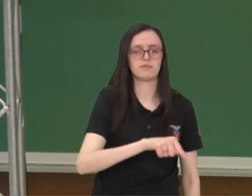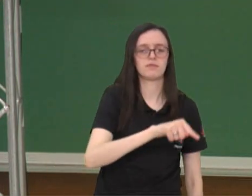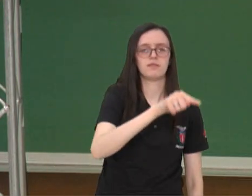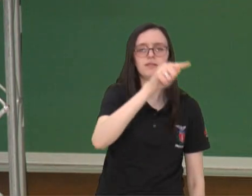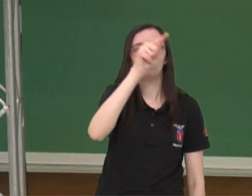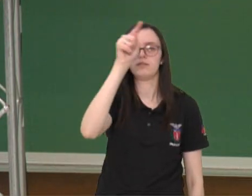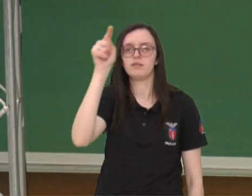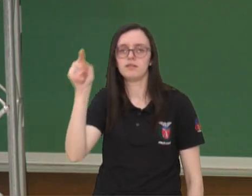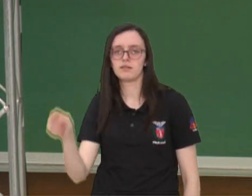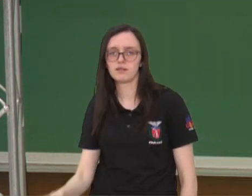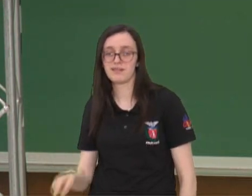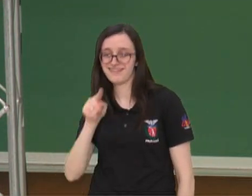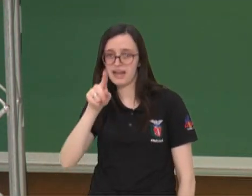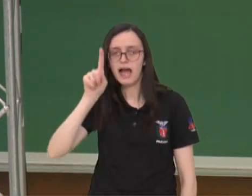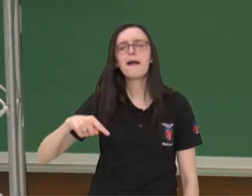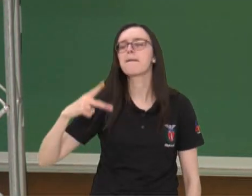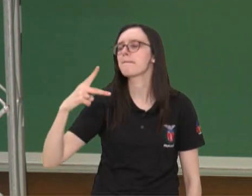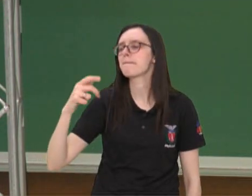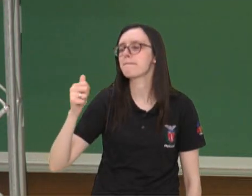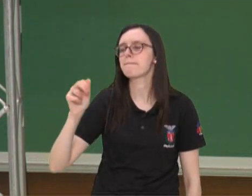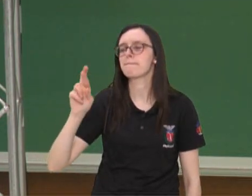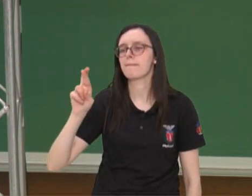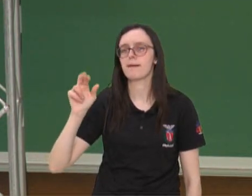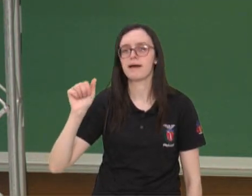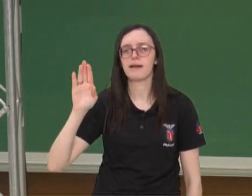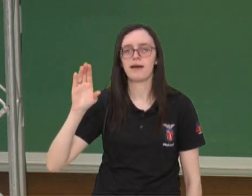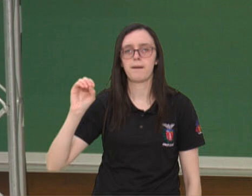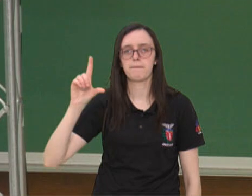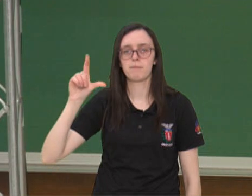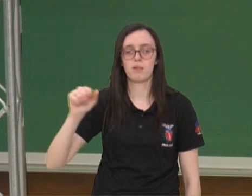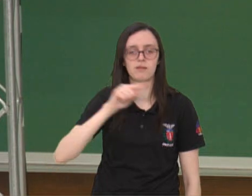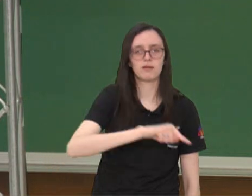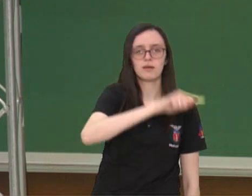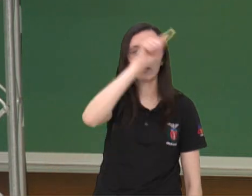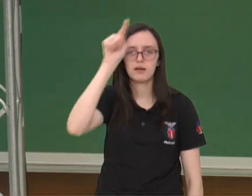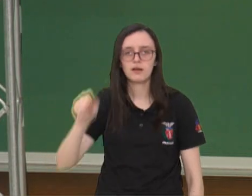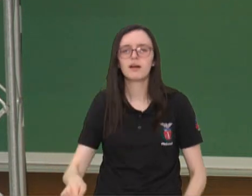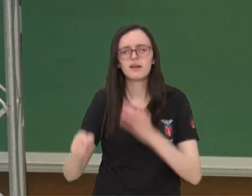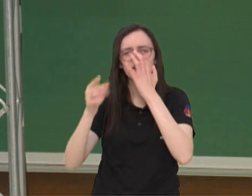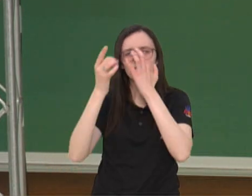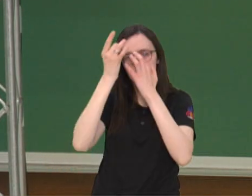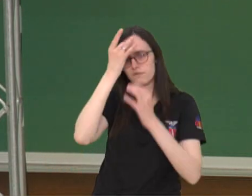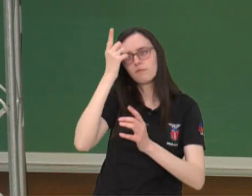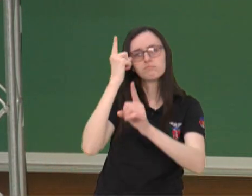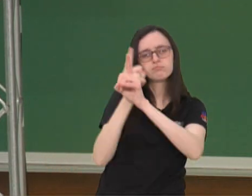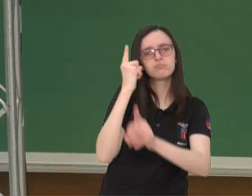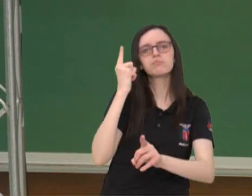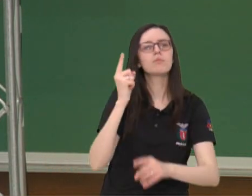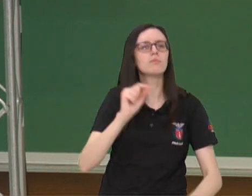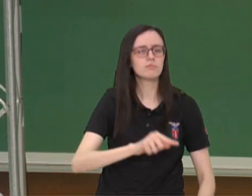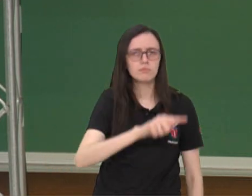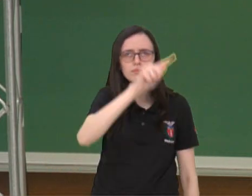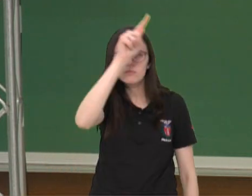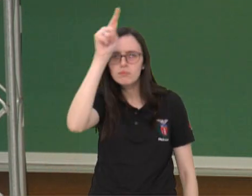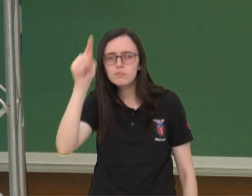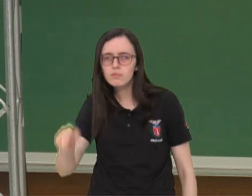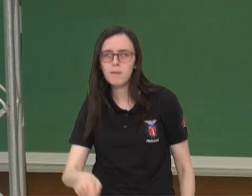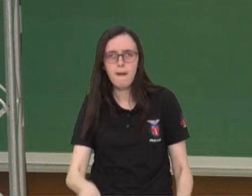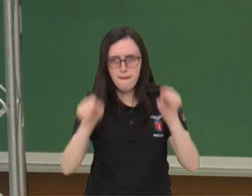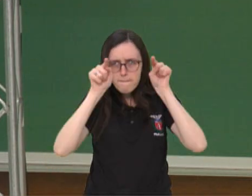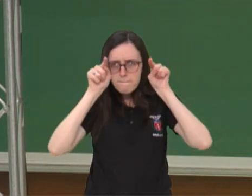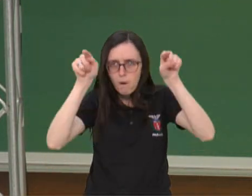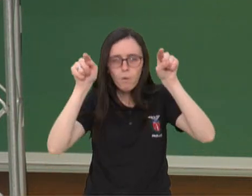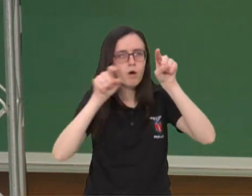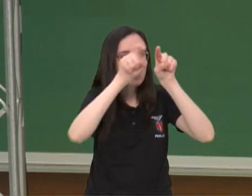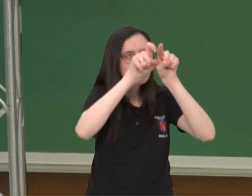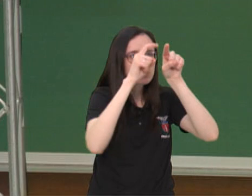esta parábola com a concavidade voltada para baixo. É fácil da gente identificar aqui na tela as raízes da função x1